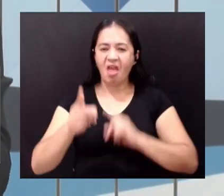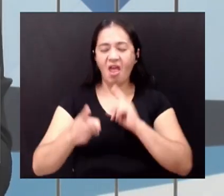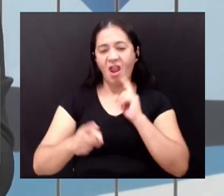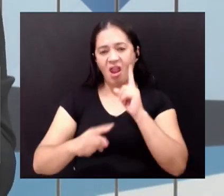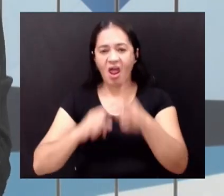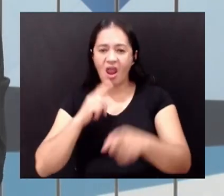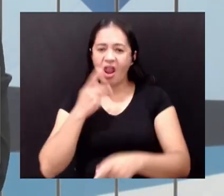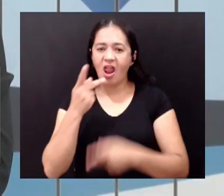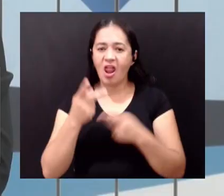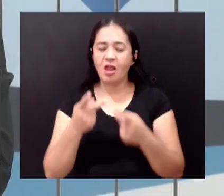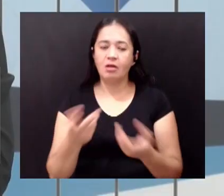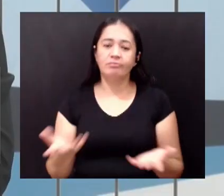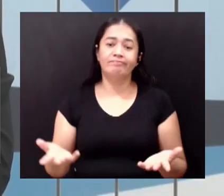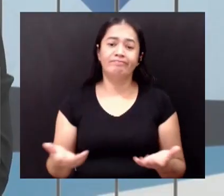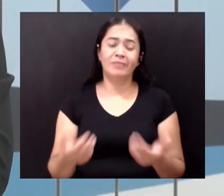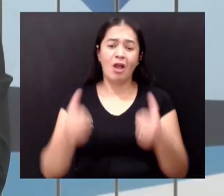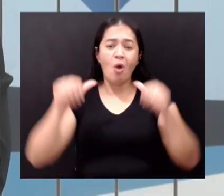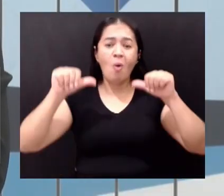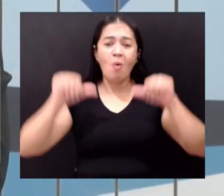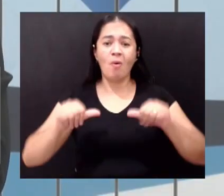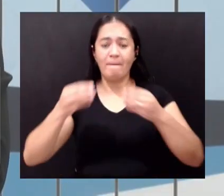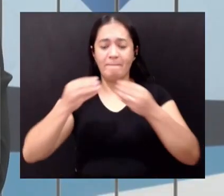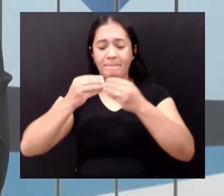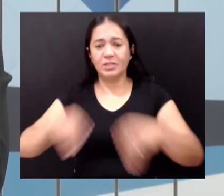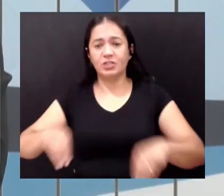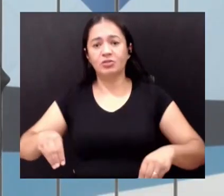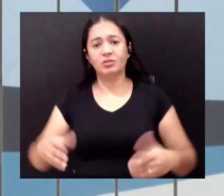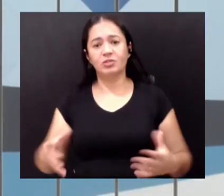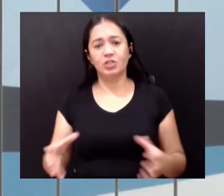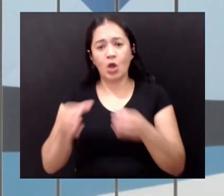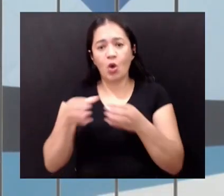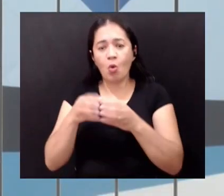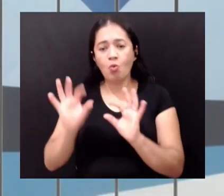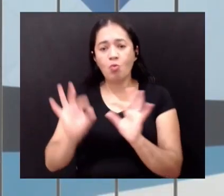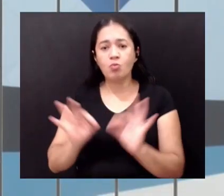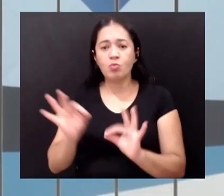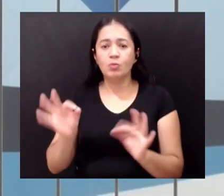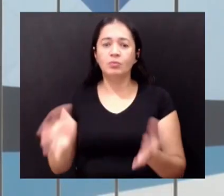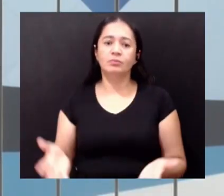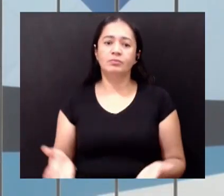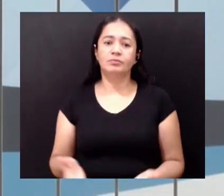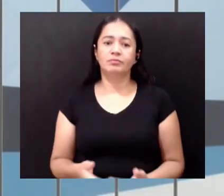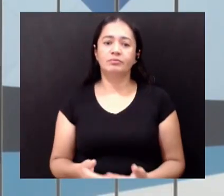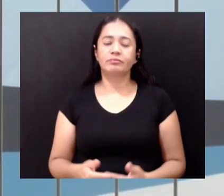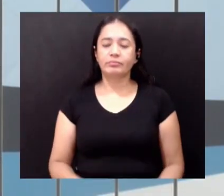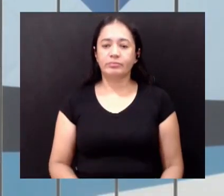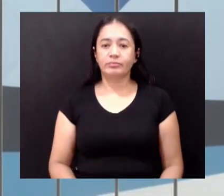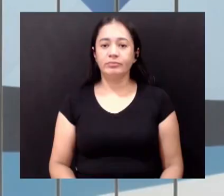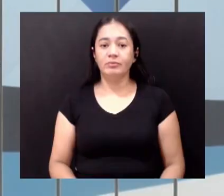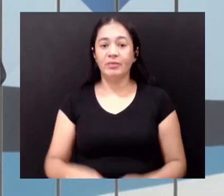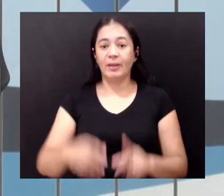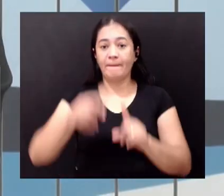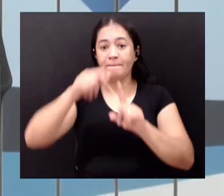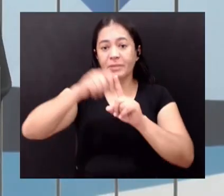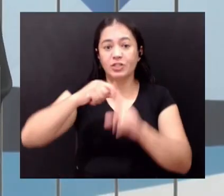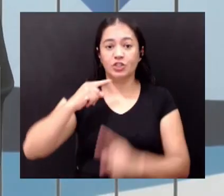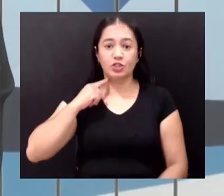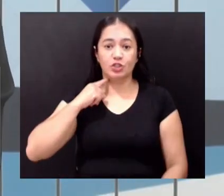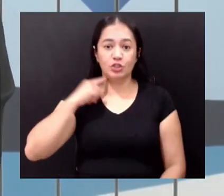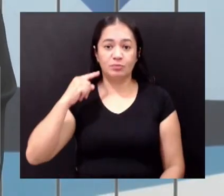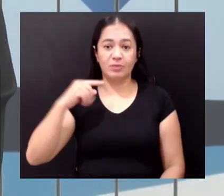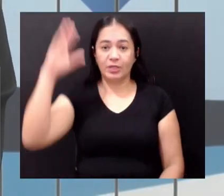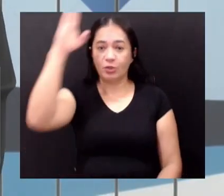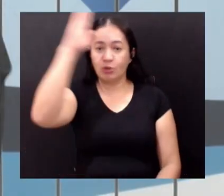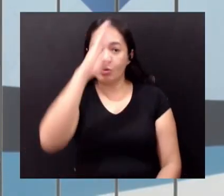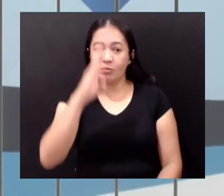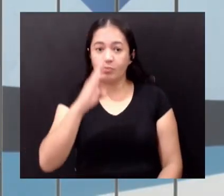acaba prejudicando o clima, né, organizacional. Sim. A partir de maio, inclusive, Carla, o Brasil passa a ter uma normativa